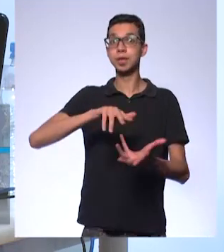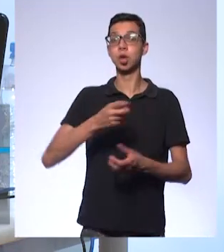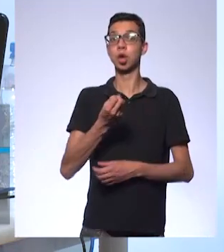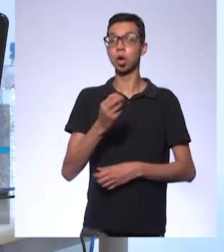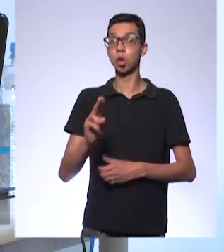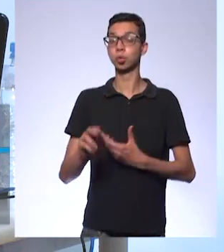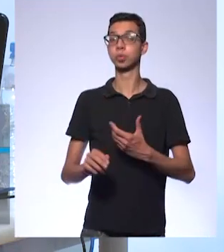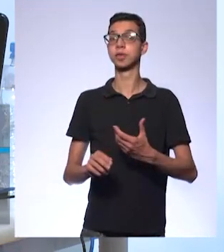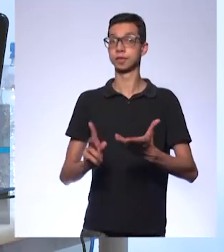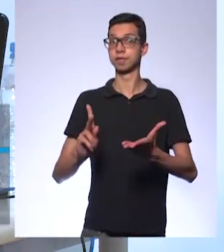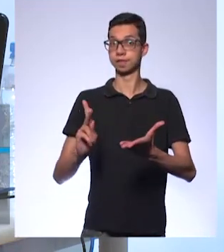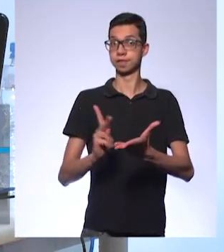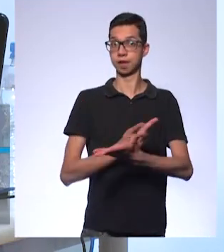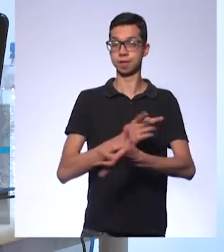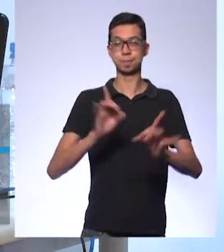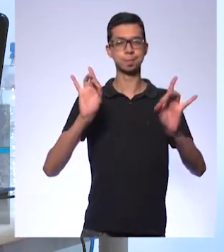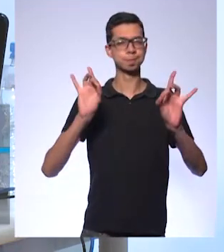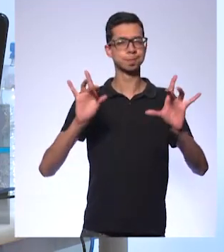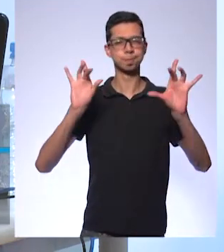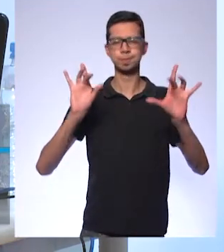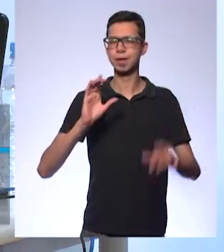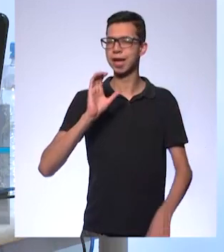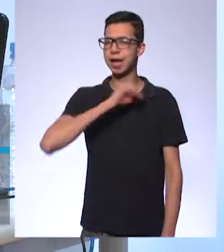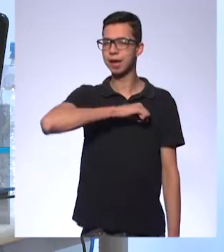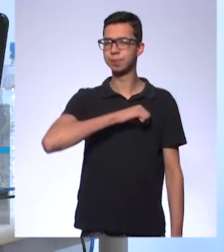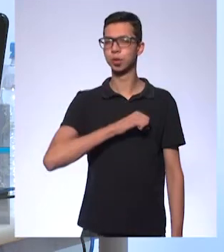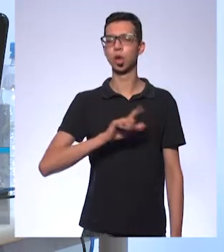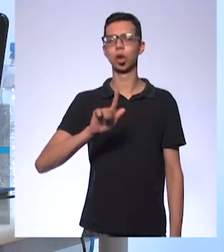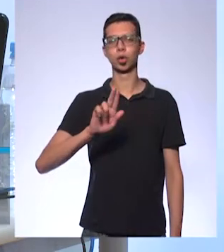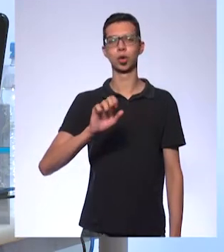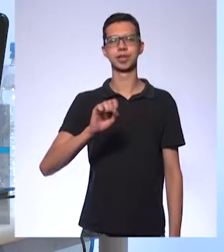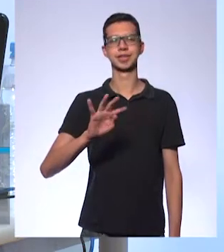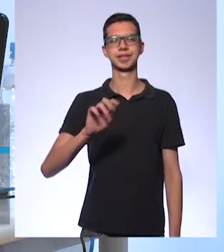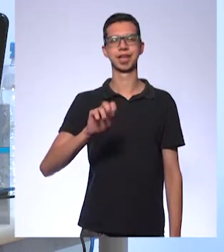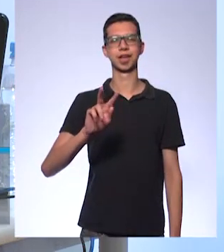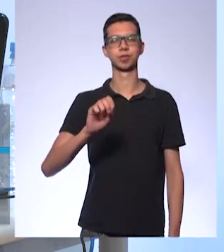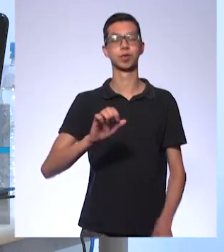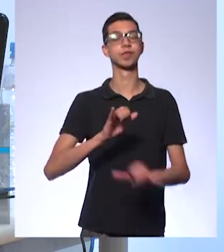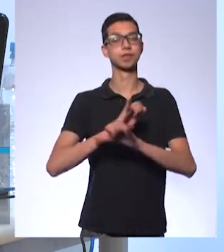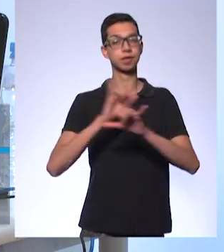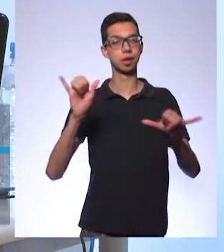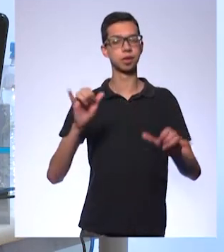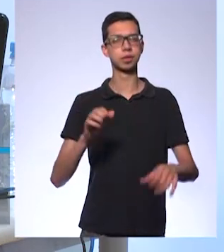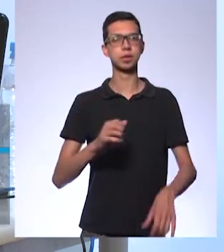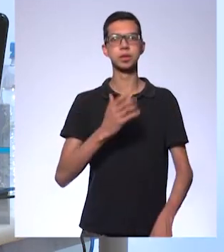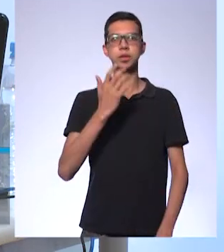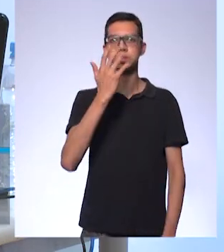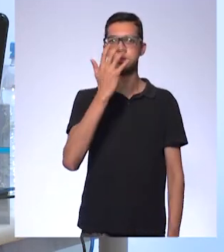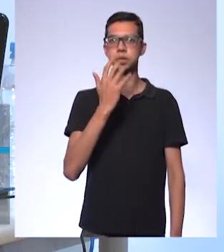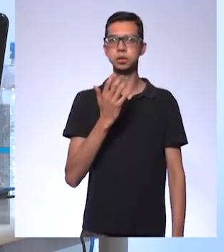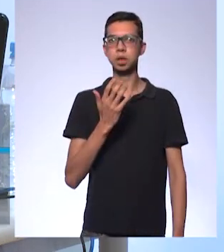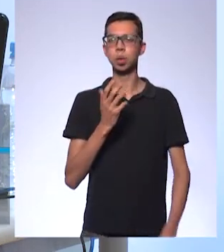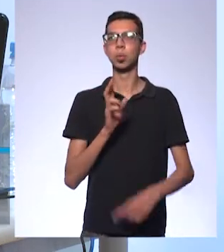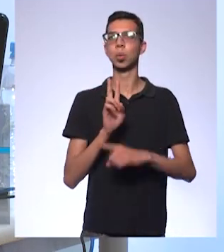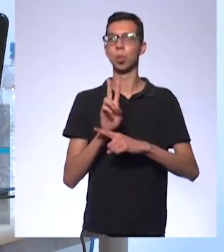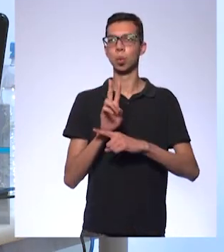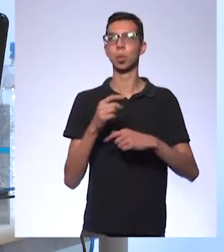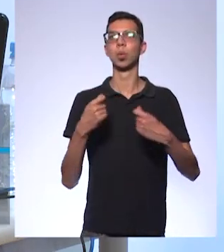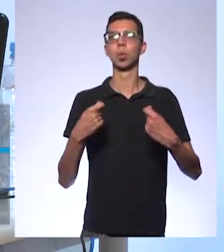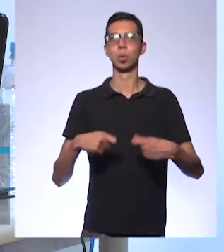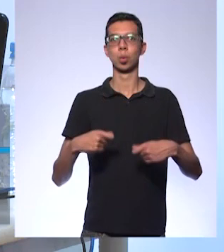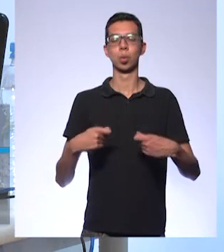ocorrerá muito rápido, disse o Gustavo Bruno. Legal, né? Porque aí a pessoa, sério, eu tenho que cuidar. É, pode ser, pode convencer